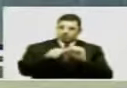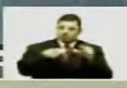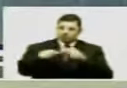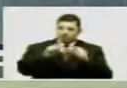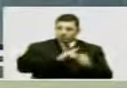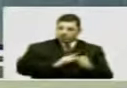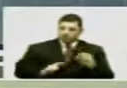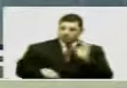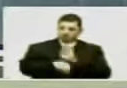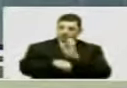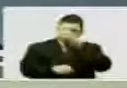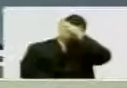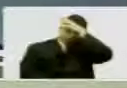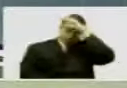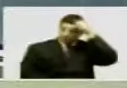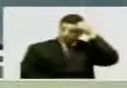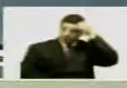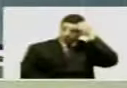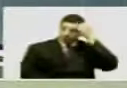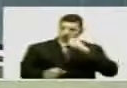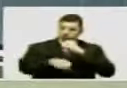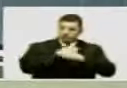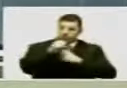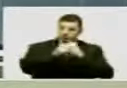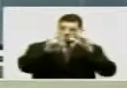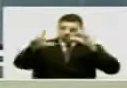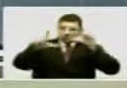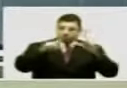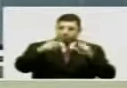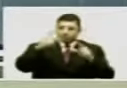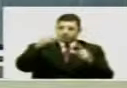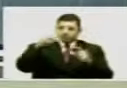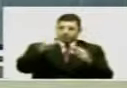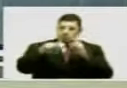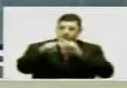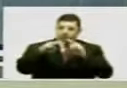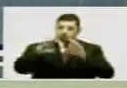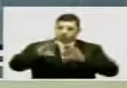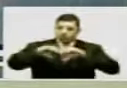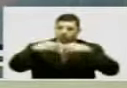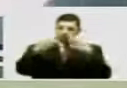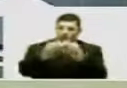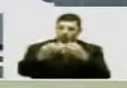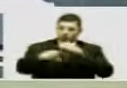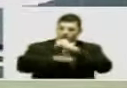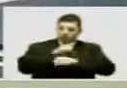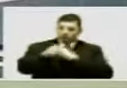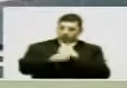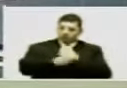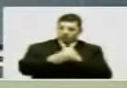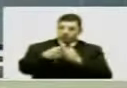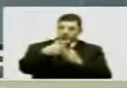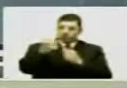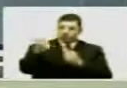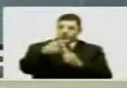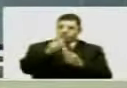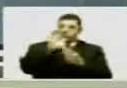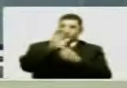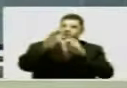proposta pelo governo do estado do Amazonas no âmbito do programa Pó-Transporte Copa 2012. Está aí o documento na